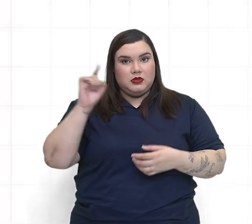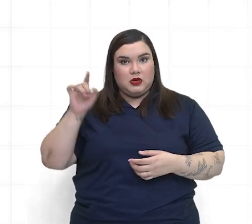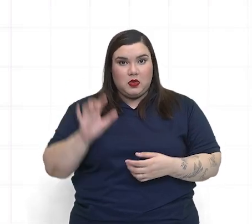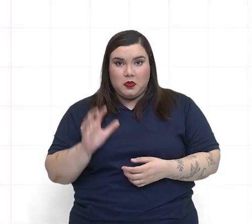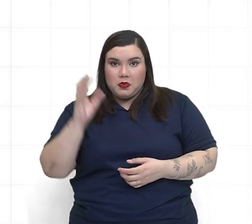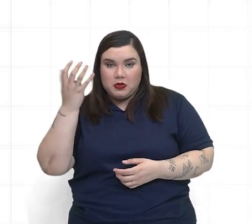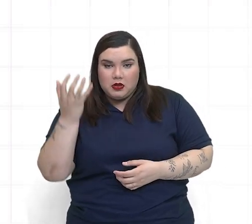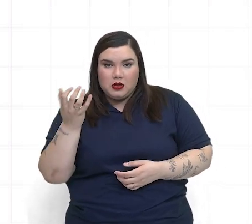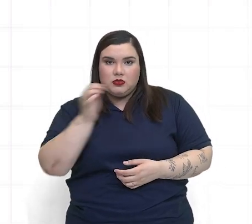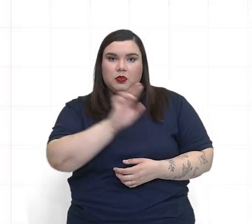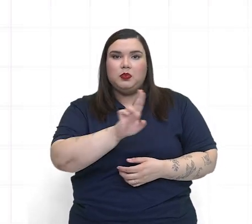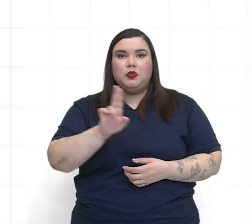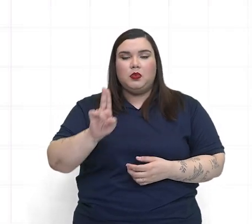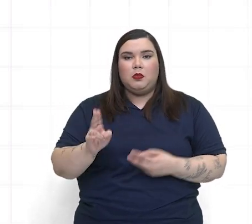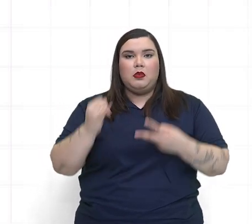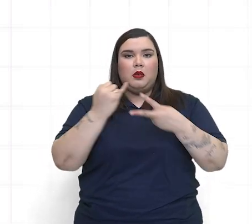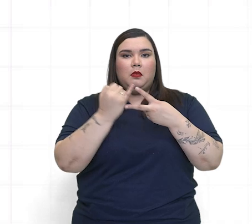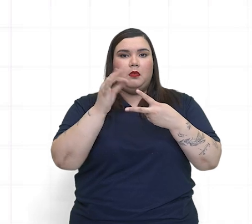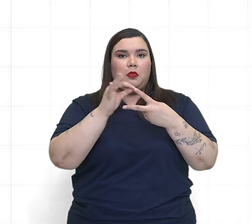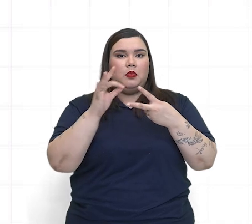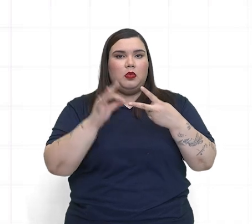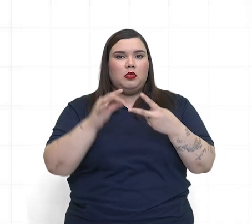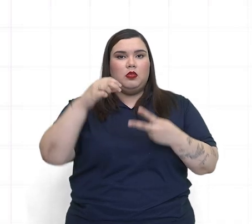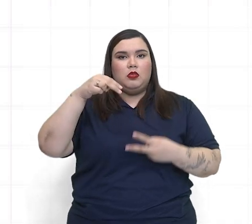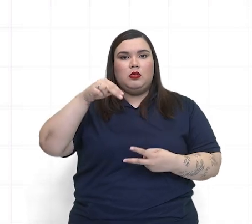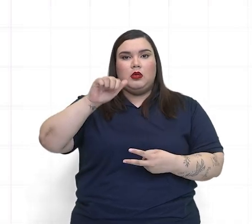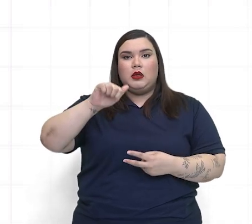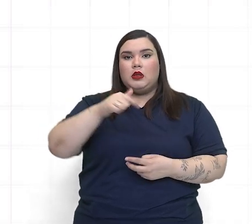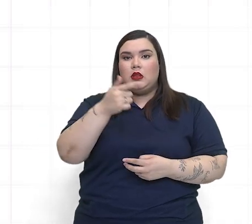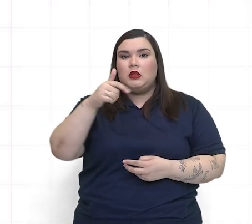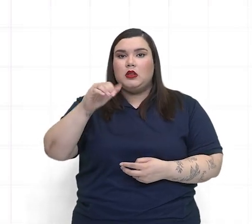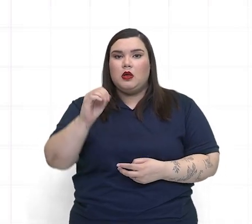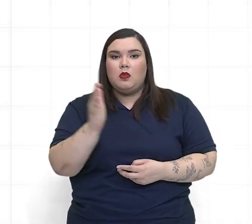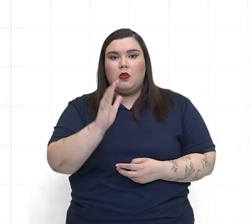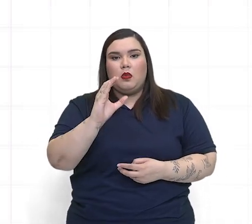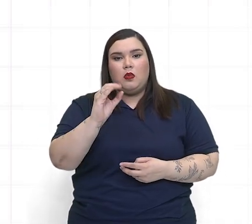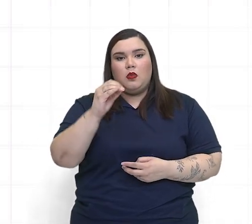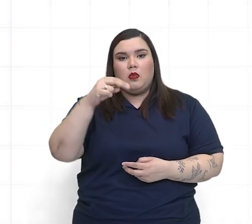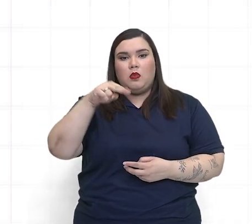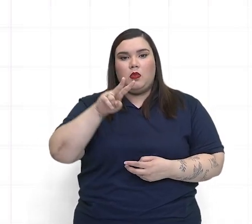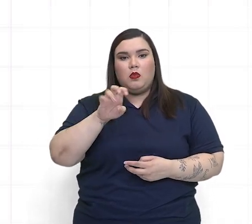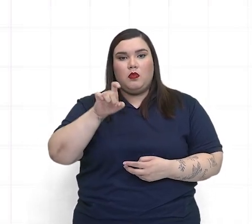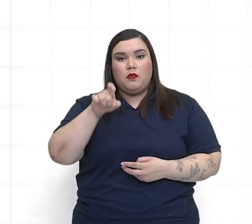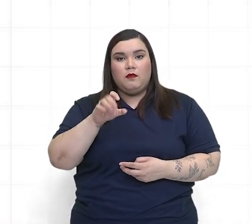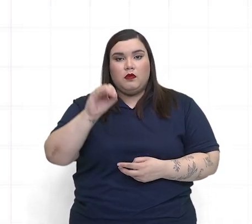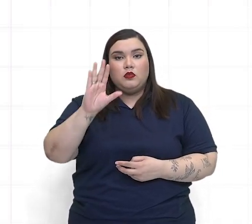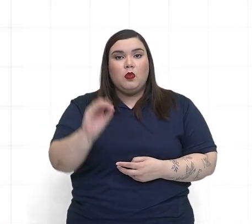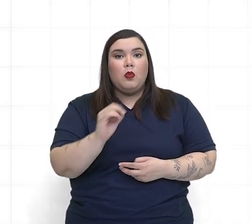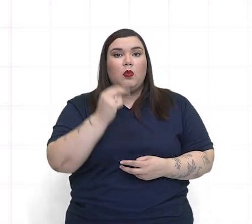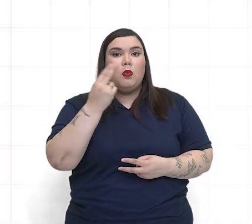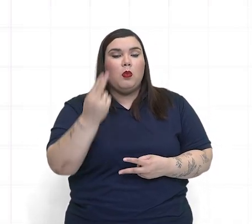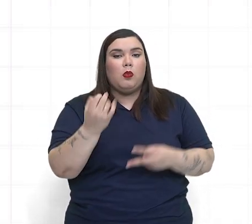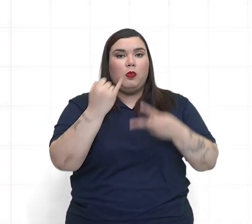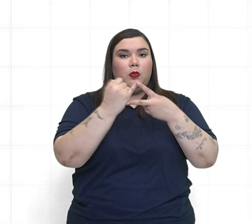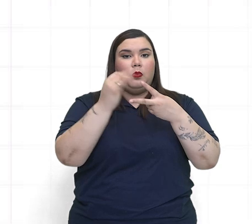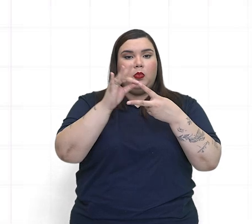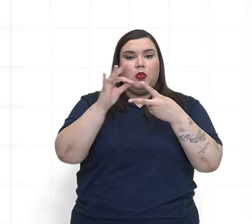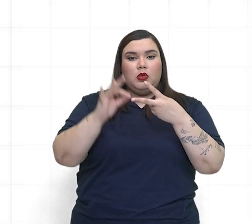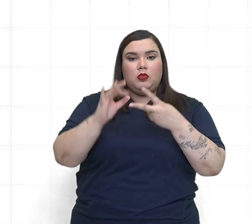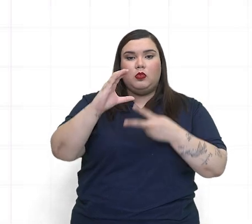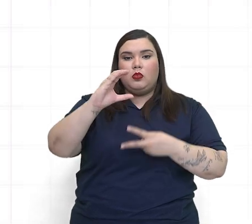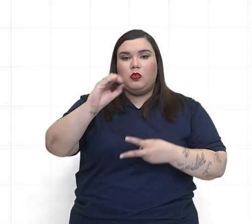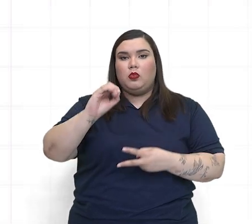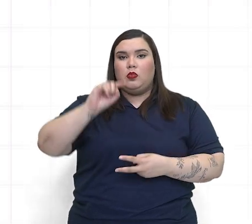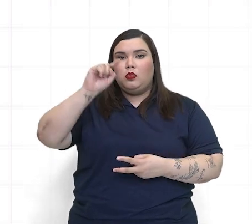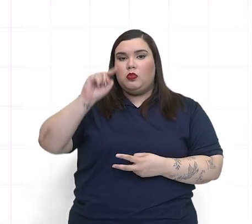nós chamamos ele de polígono não convexo ou polígono côncavo.